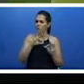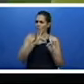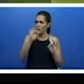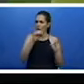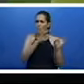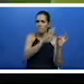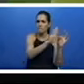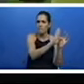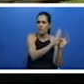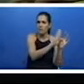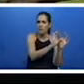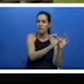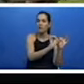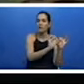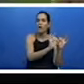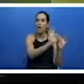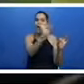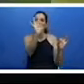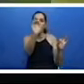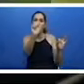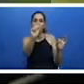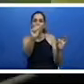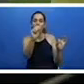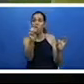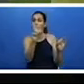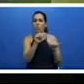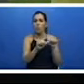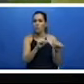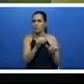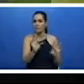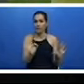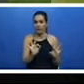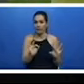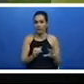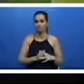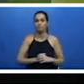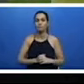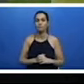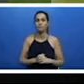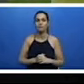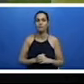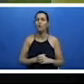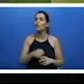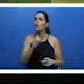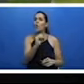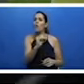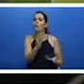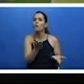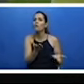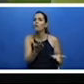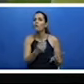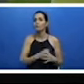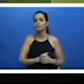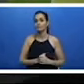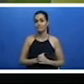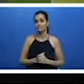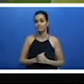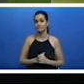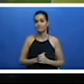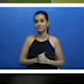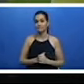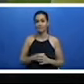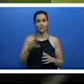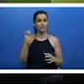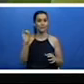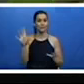a mesma coisa, não muda nada. E o O aqui? Tá aí só